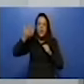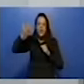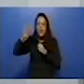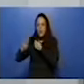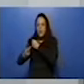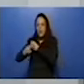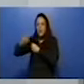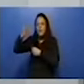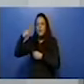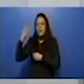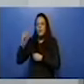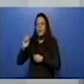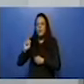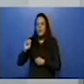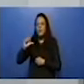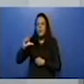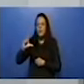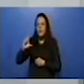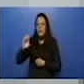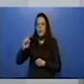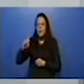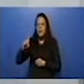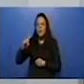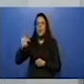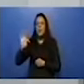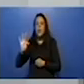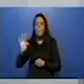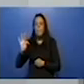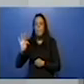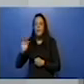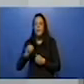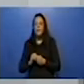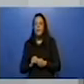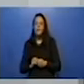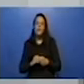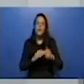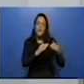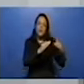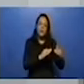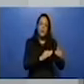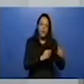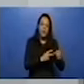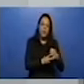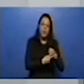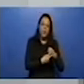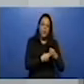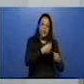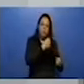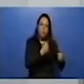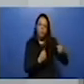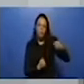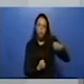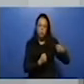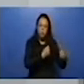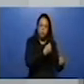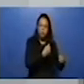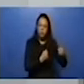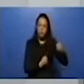Drive, dirigir. No passado, drove, dirigir. Wake, que